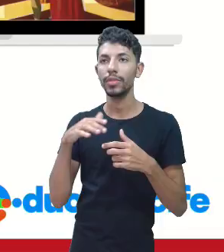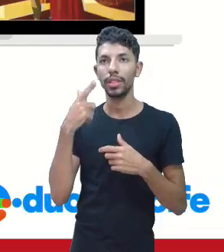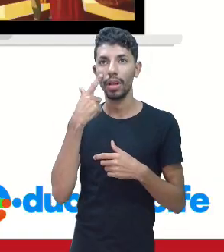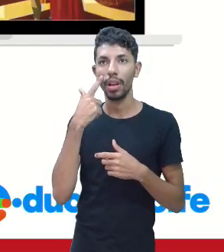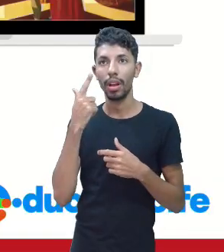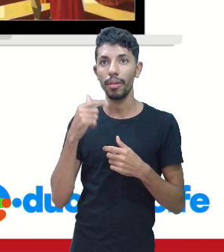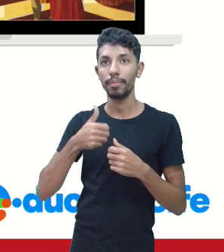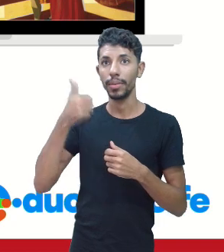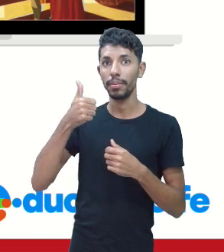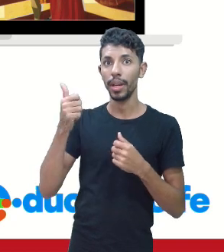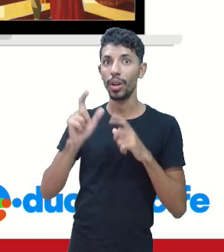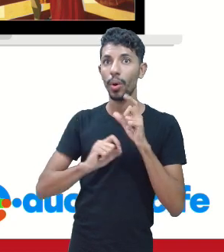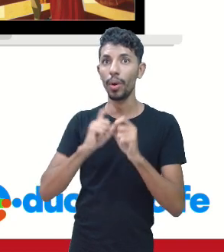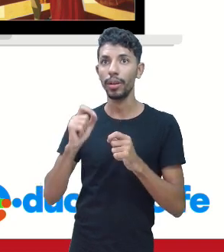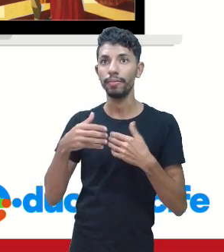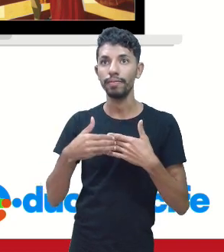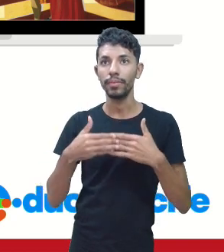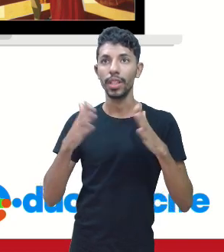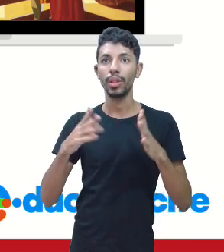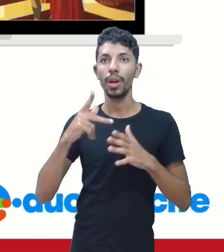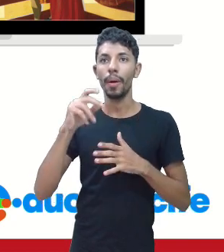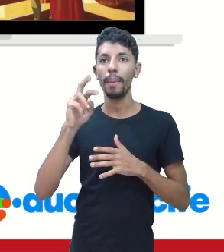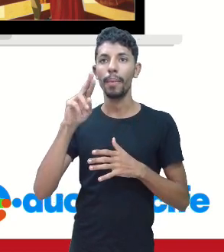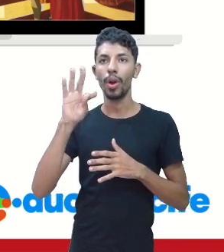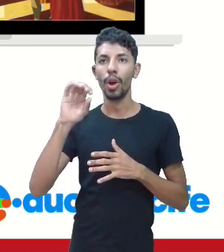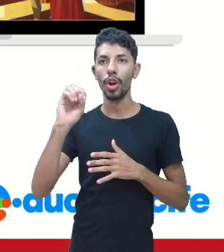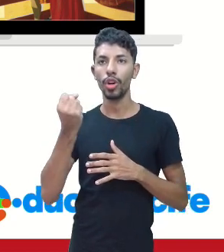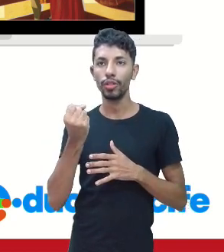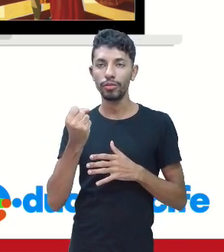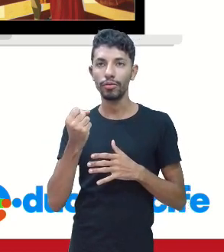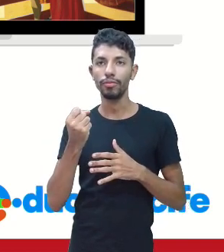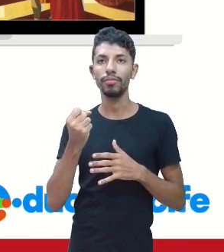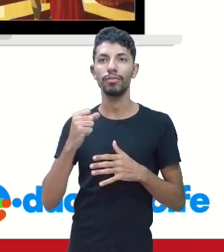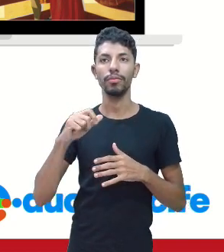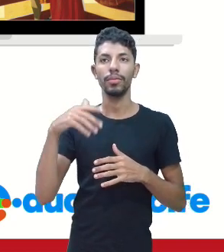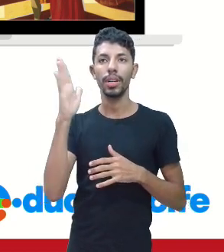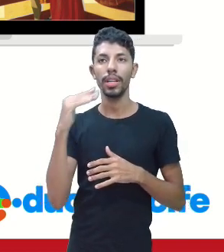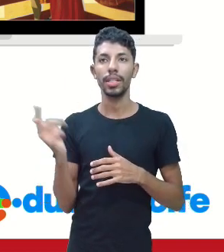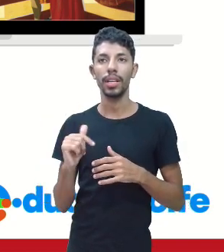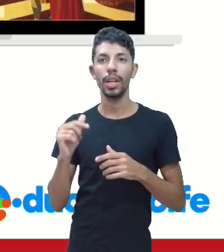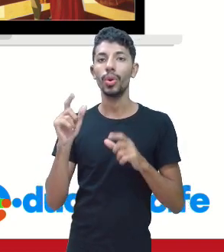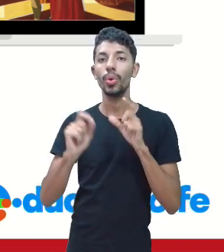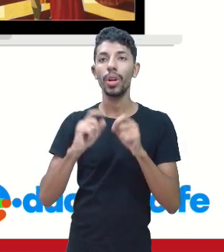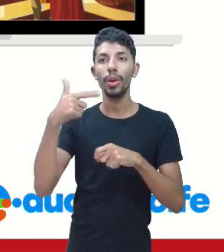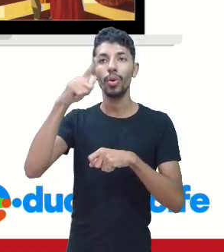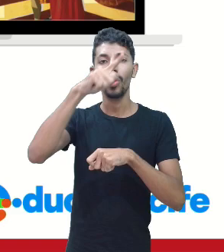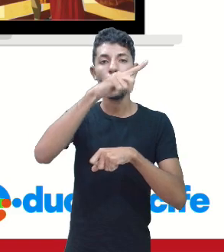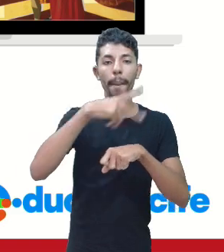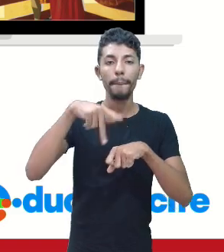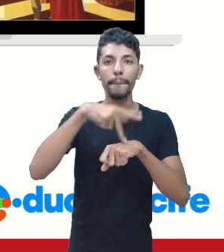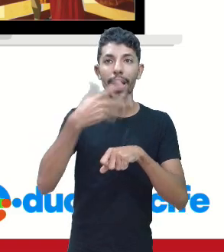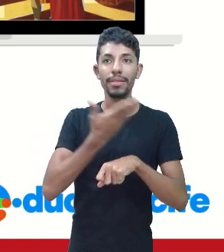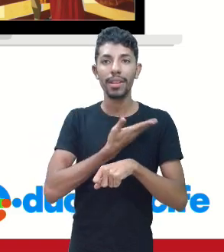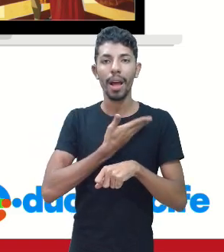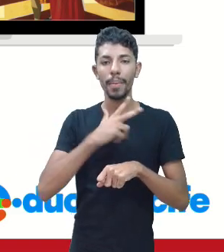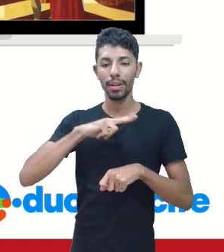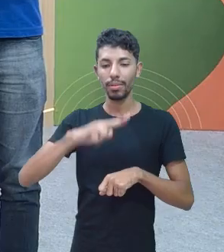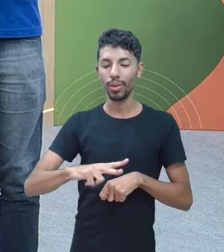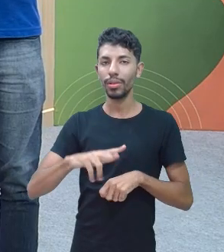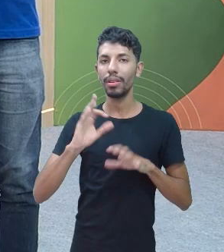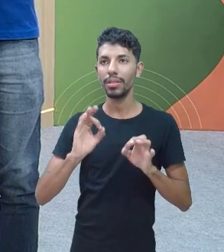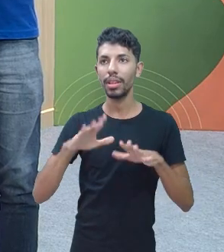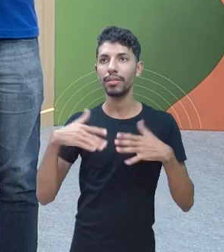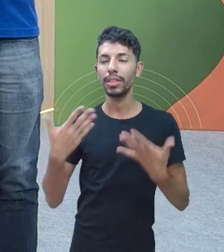a abertura dos portos brasileiros às nações amigas de Portugal. Então, é importante dizer justamente o seguinte: até